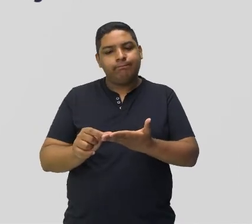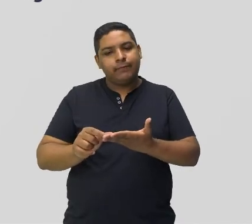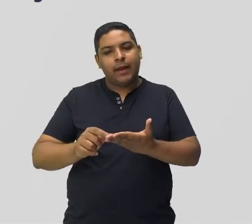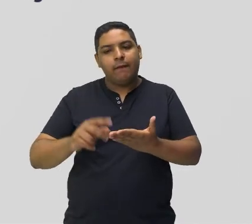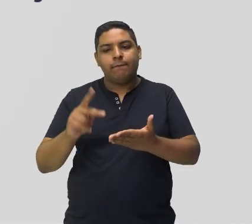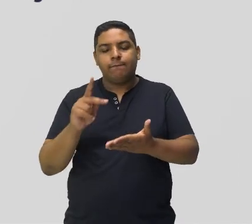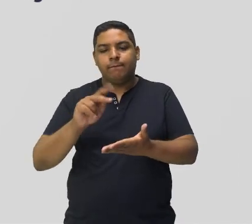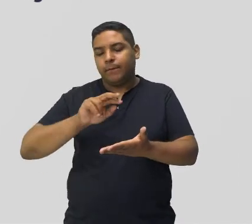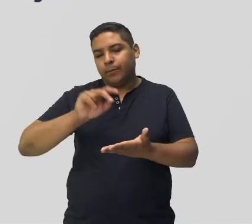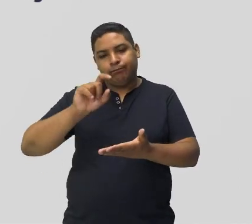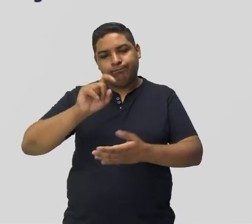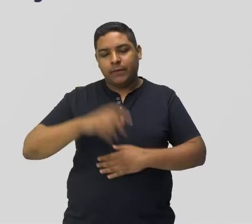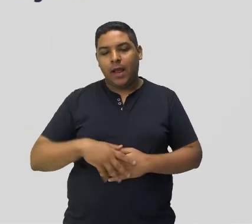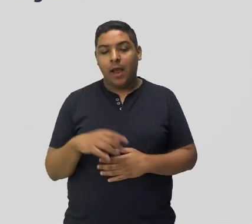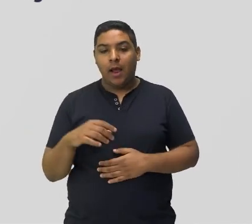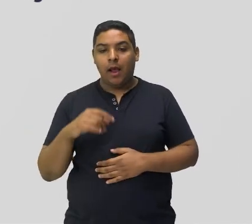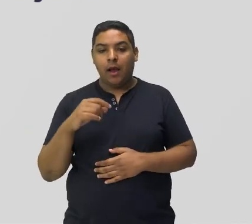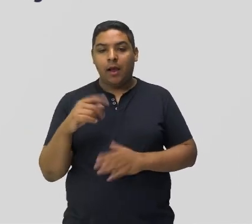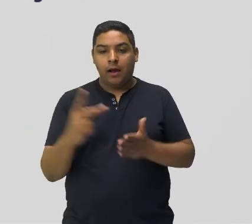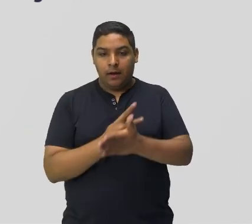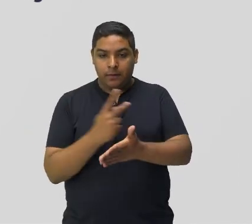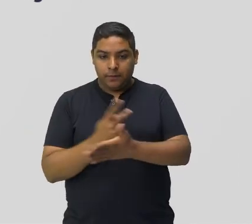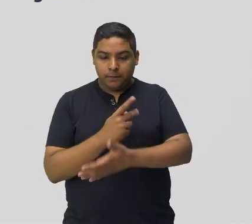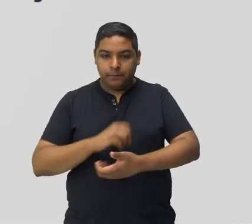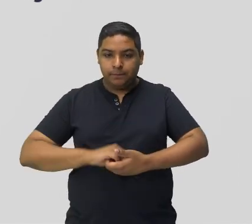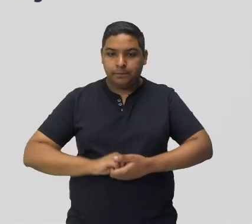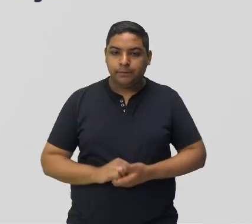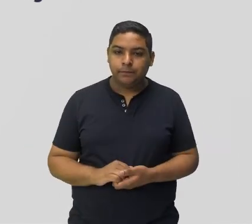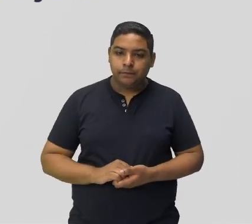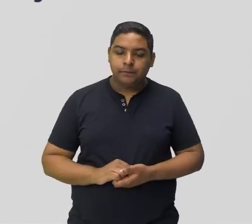Não, é tudo mentira, tá certo? Então isso daqui é falso.